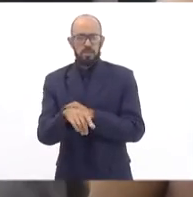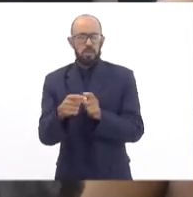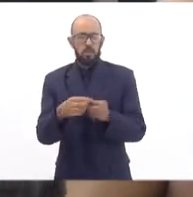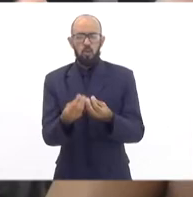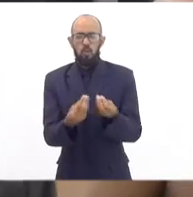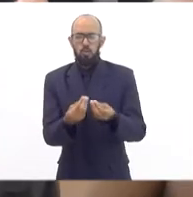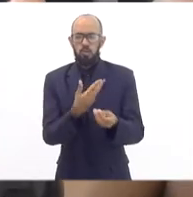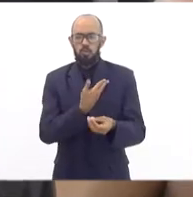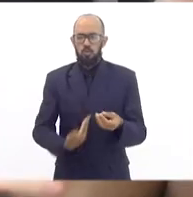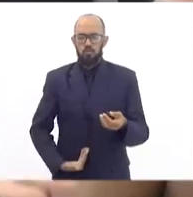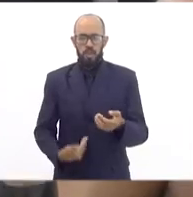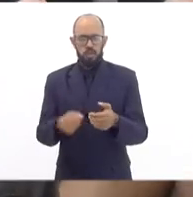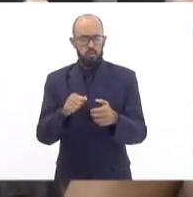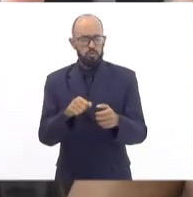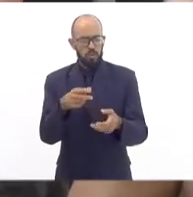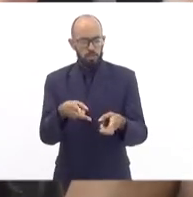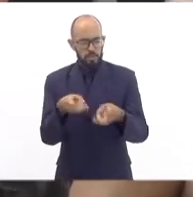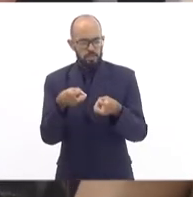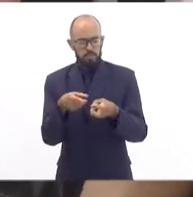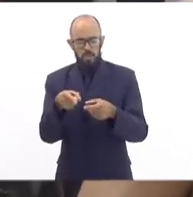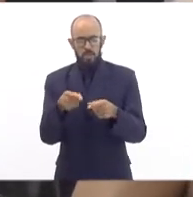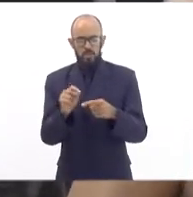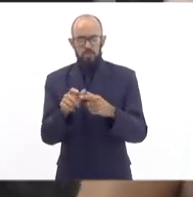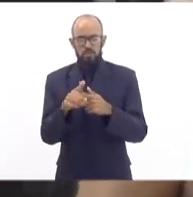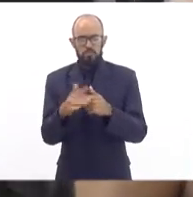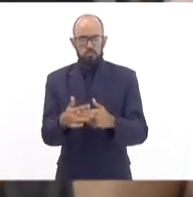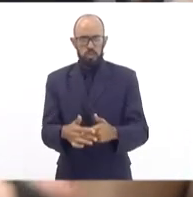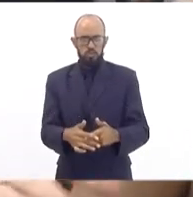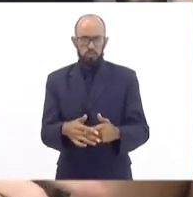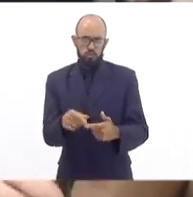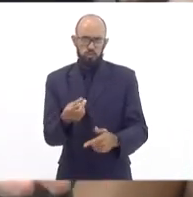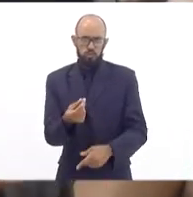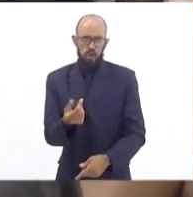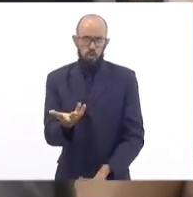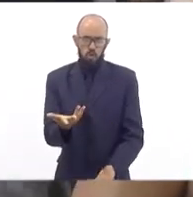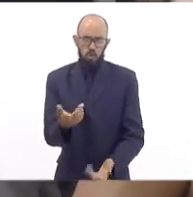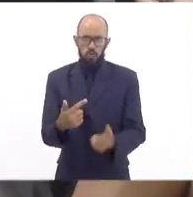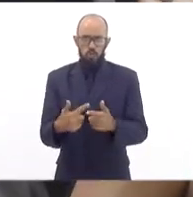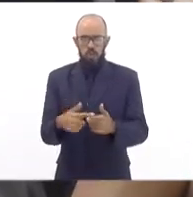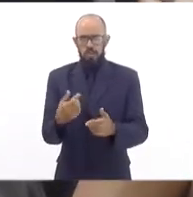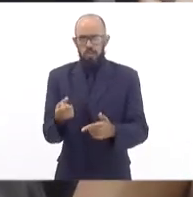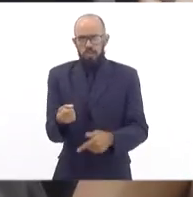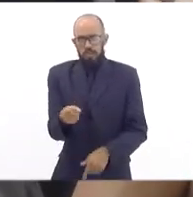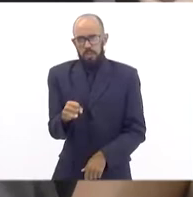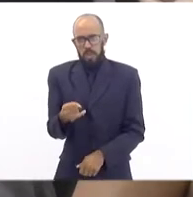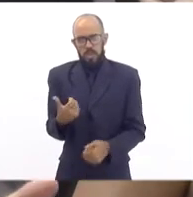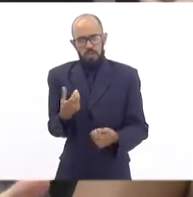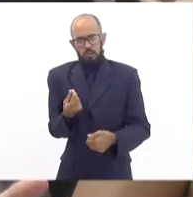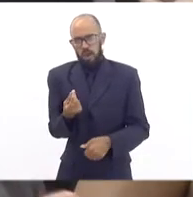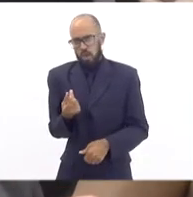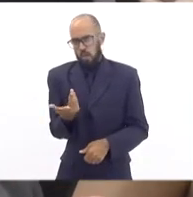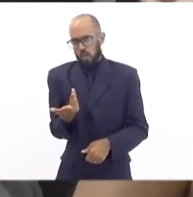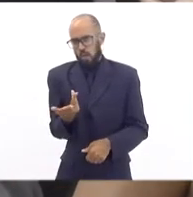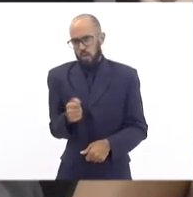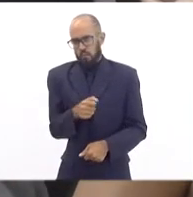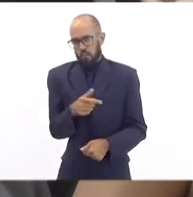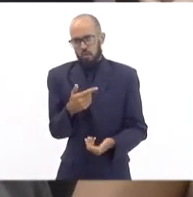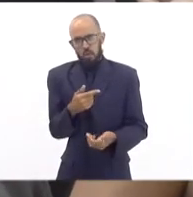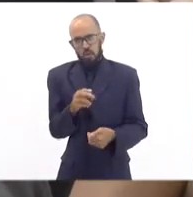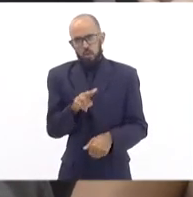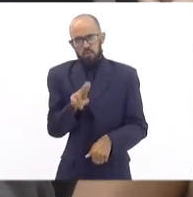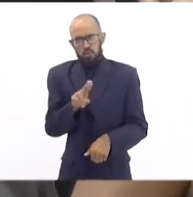encarando essa questão do reajuste da tarifa? Porque, se essa tarifa for praticada, ele é absolutamente uma